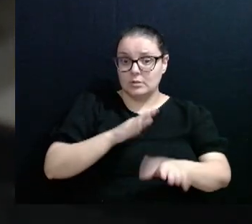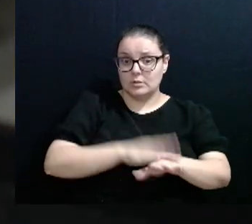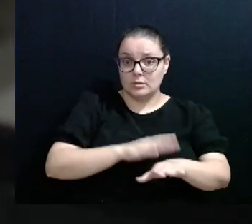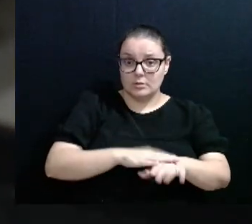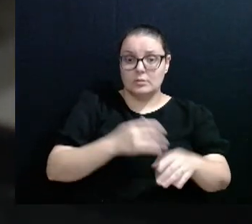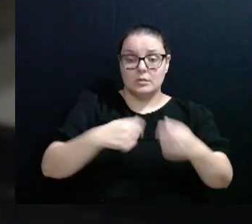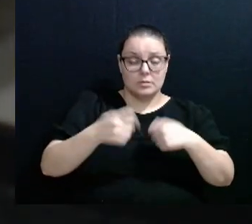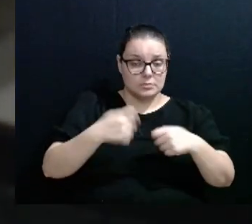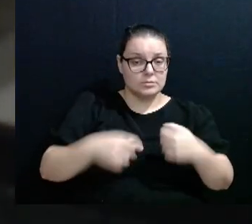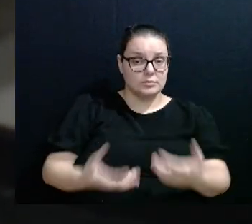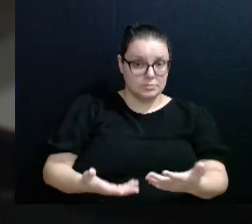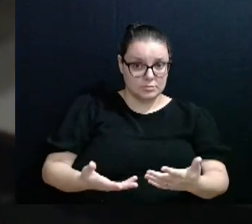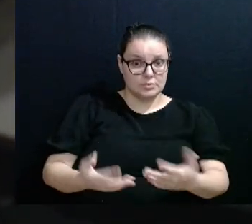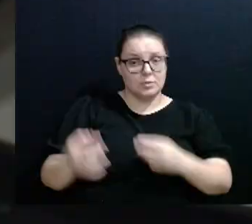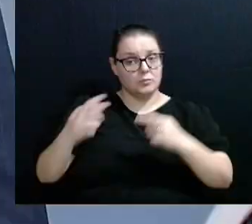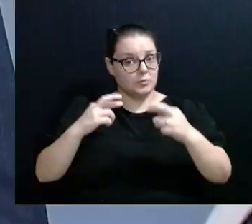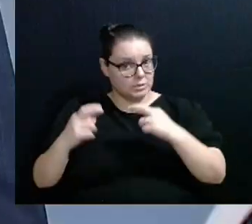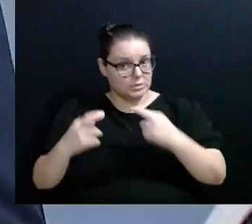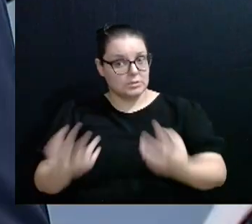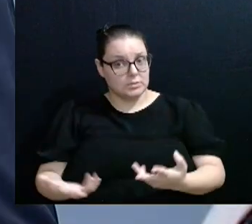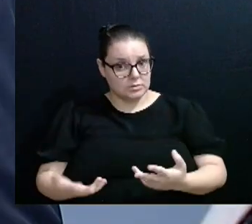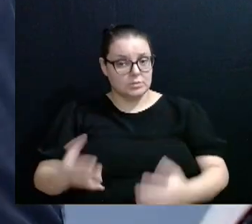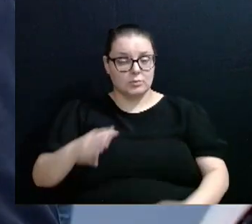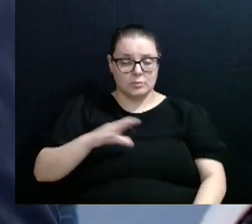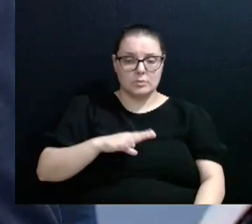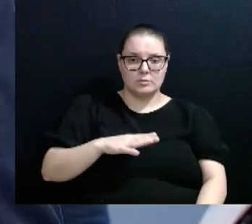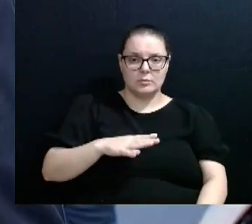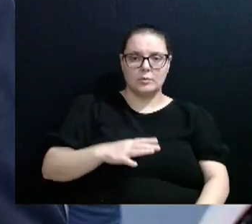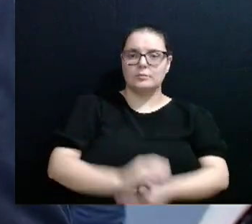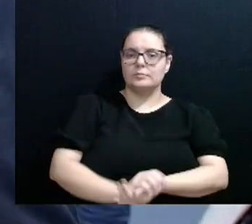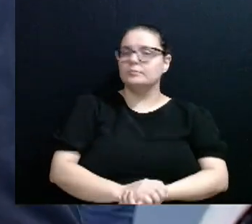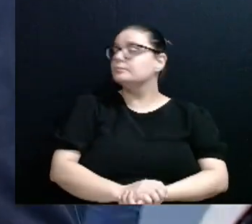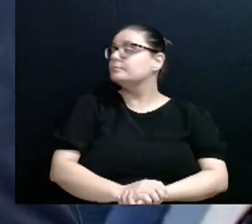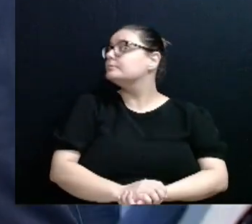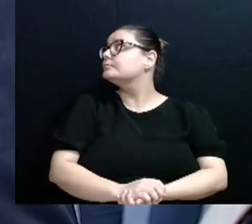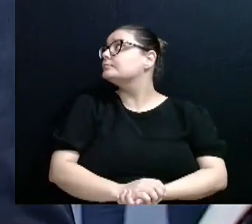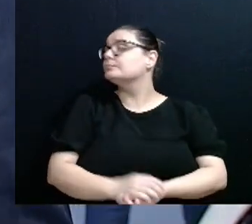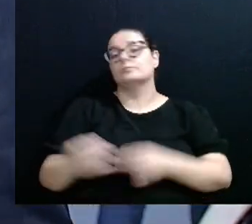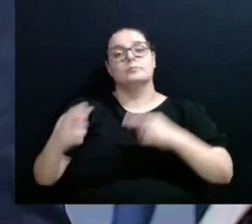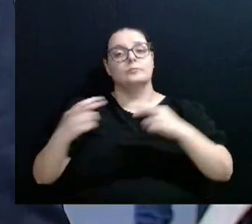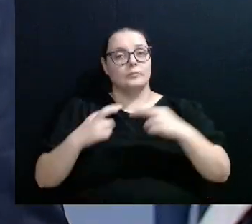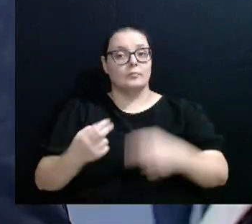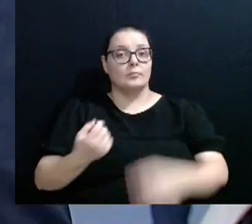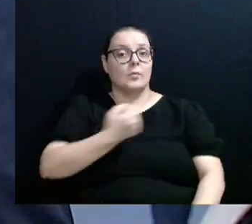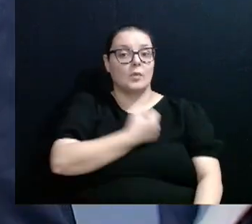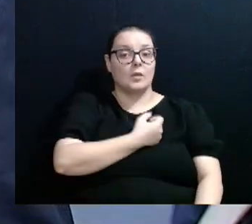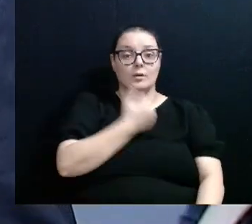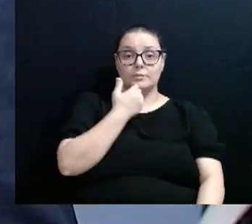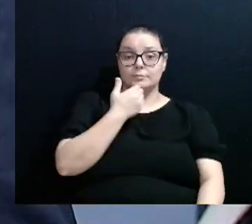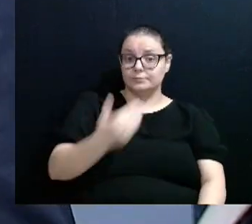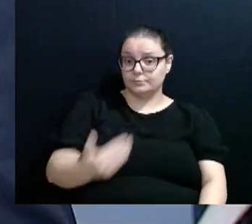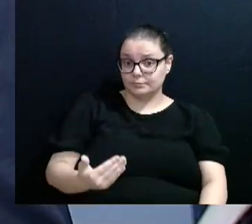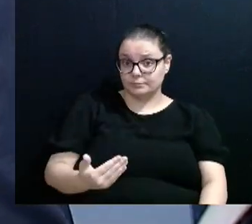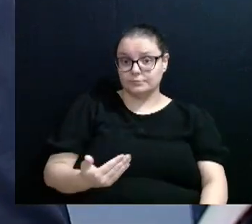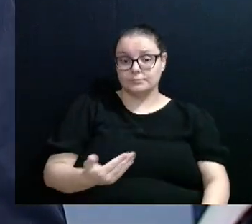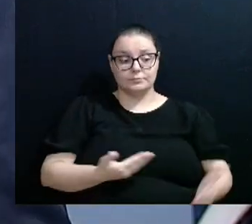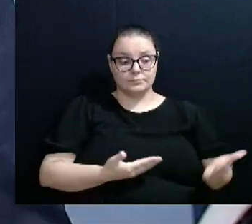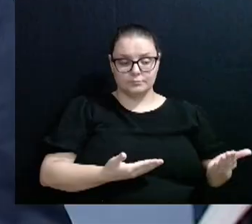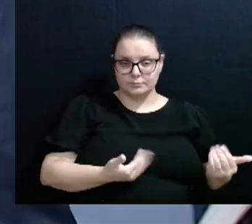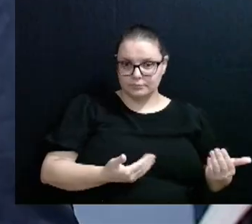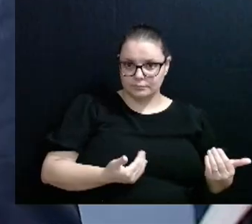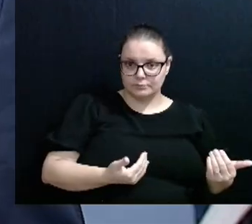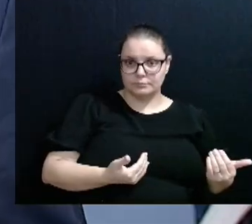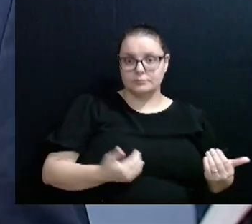e fiscalizatória do município. Considerando o número de demandas de jovens e até